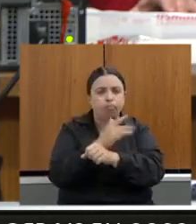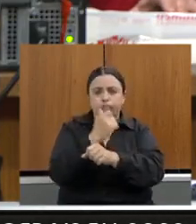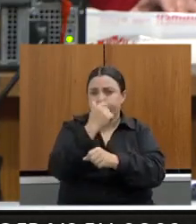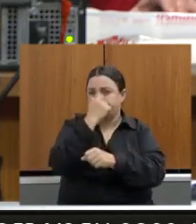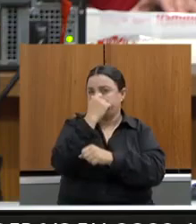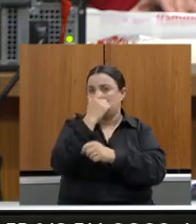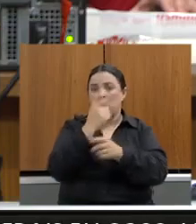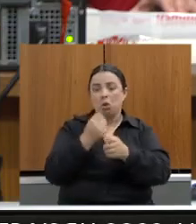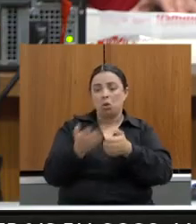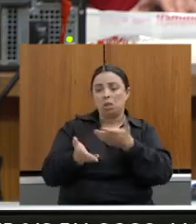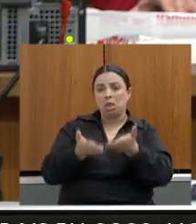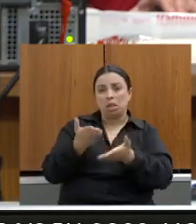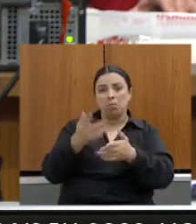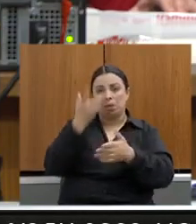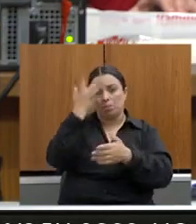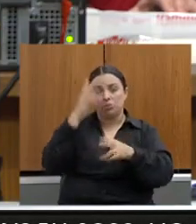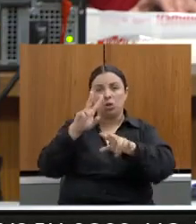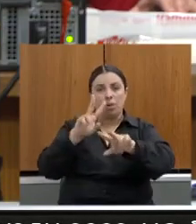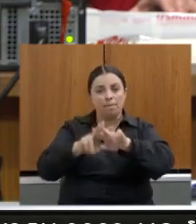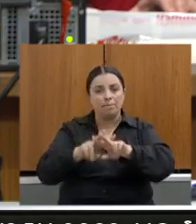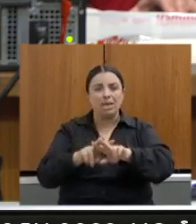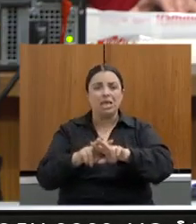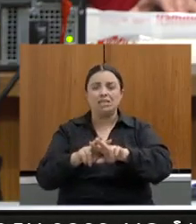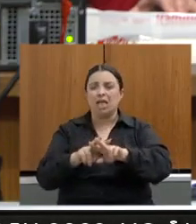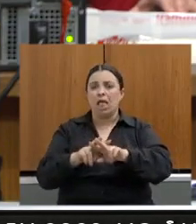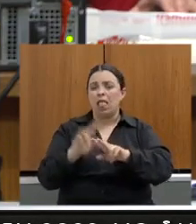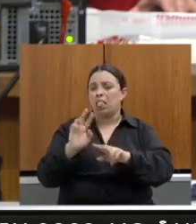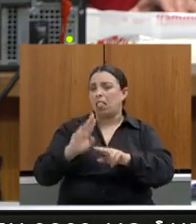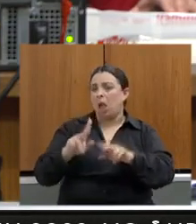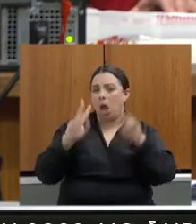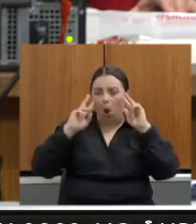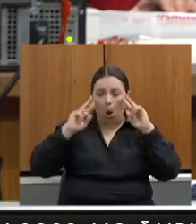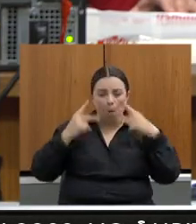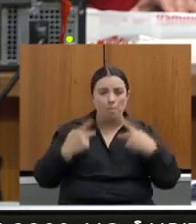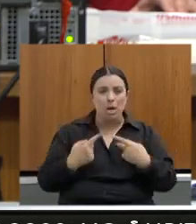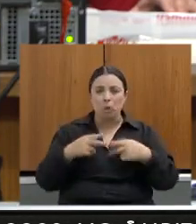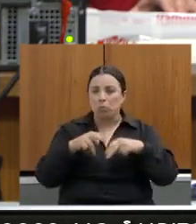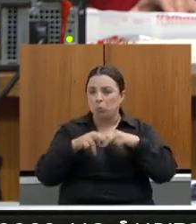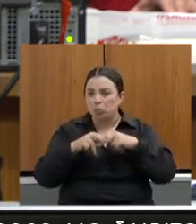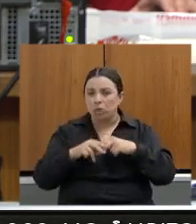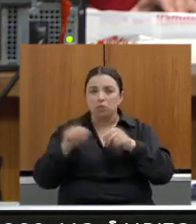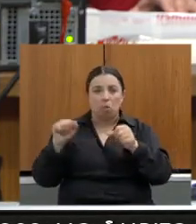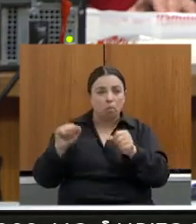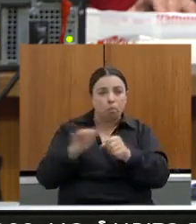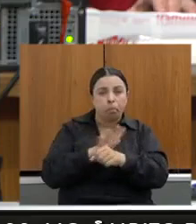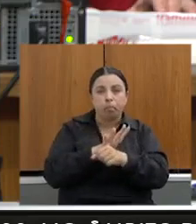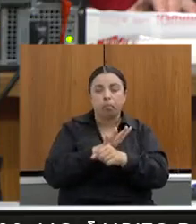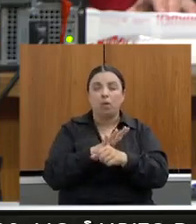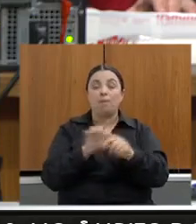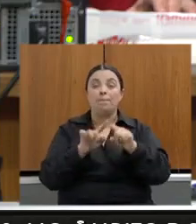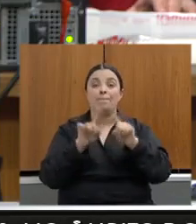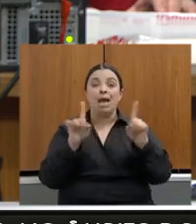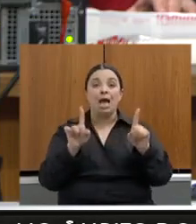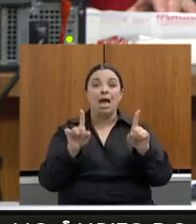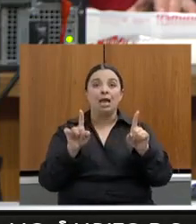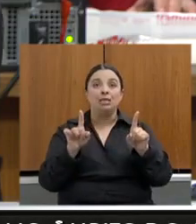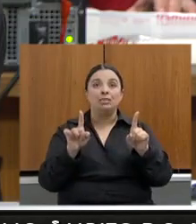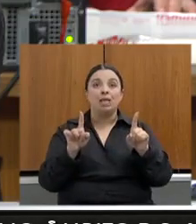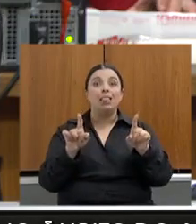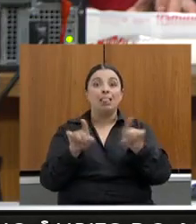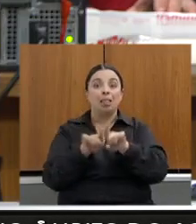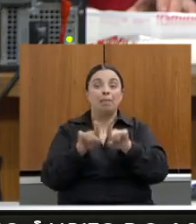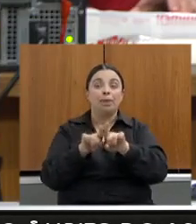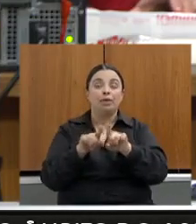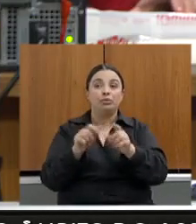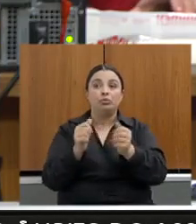e os presos é realmente é desumano e tal por conta da superlotação mas ao mesmo tempo eles são contra